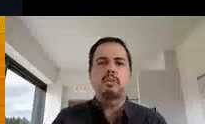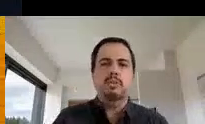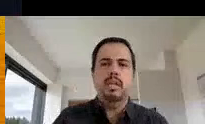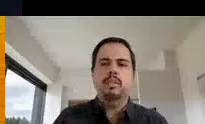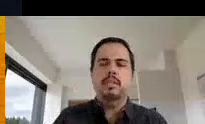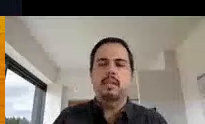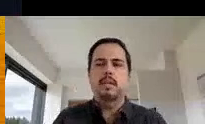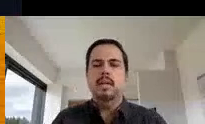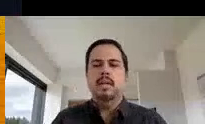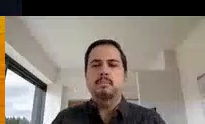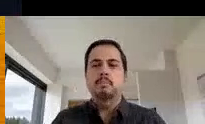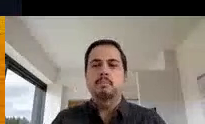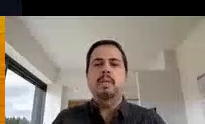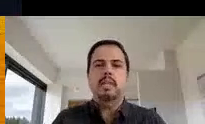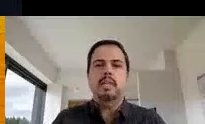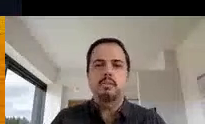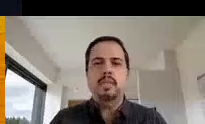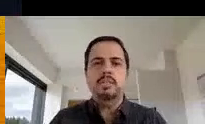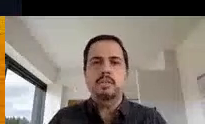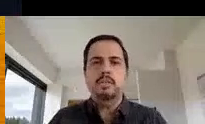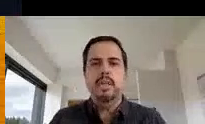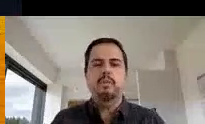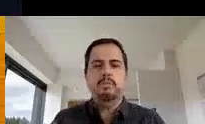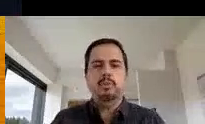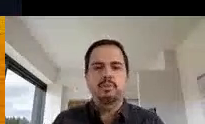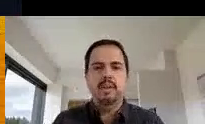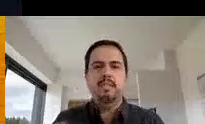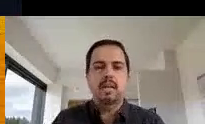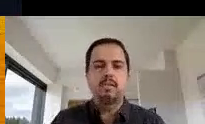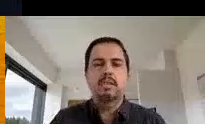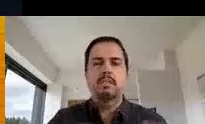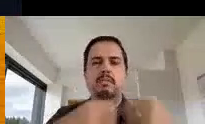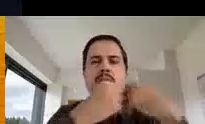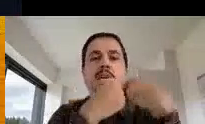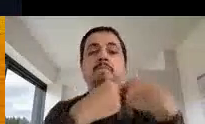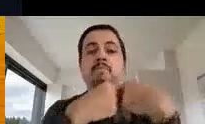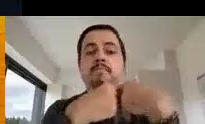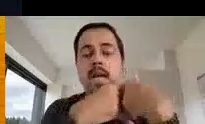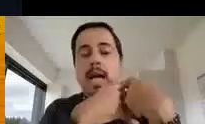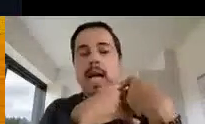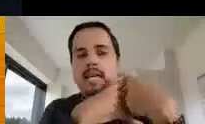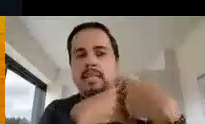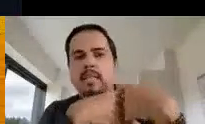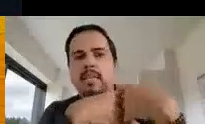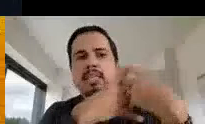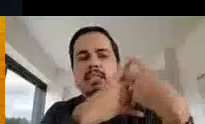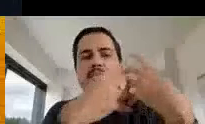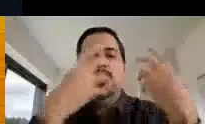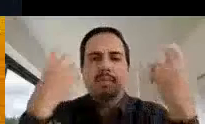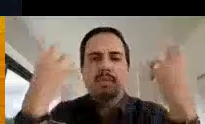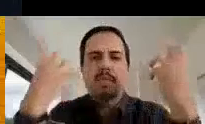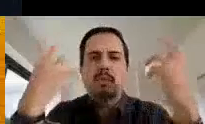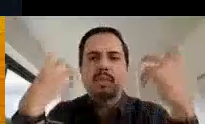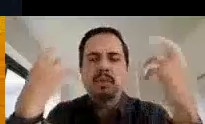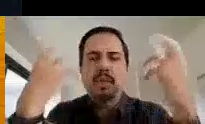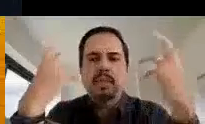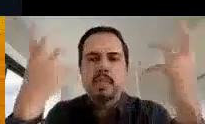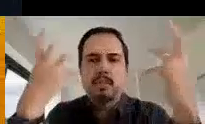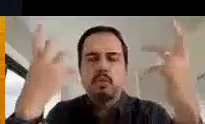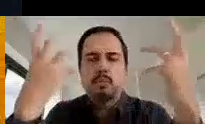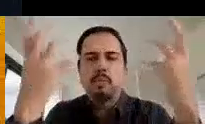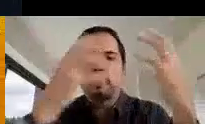participar legal, você consegue mobilizar seu conhecimento direito, absorver, entregar conhecimento. Aí sim a gente está falando, vocês